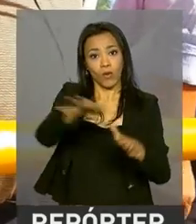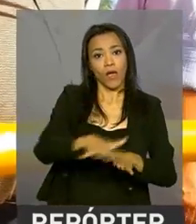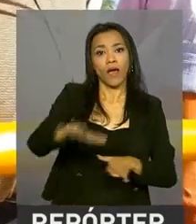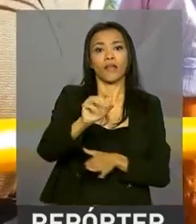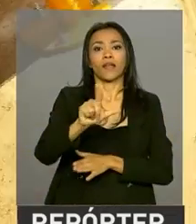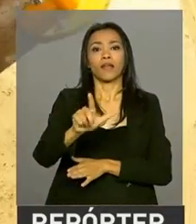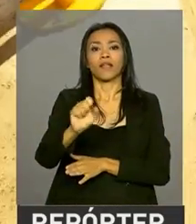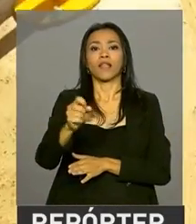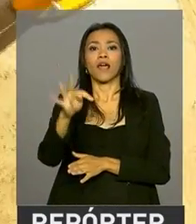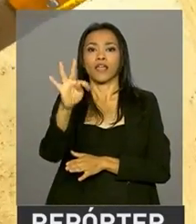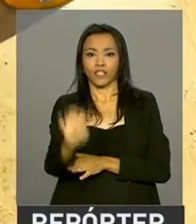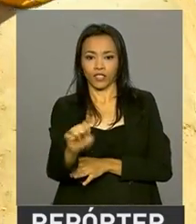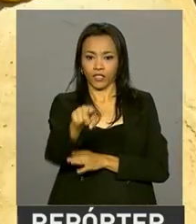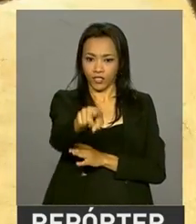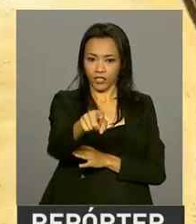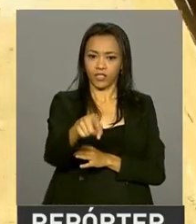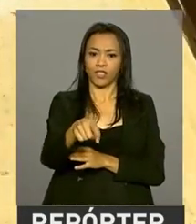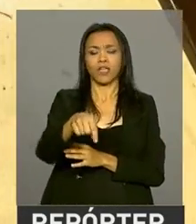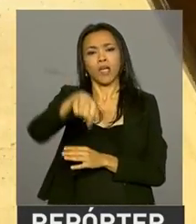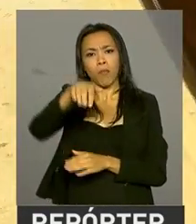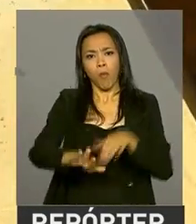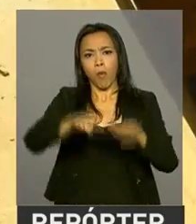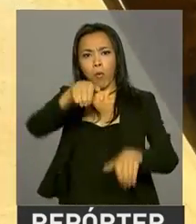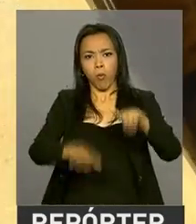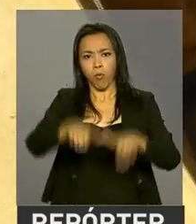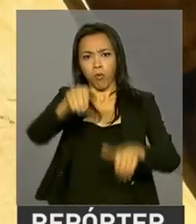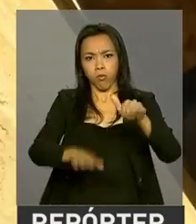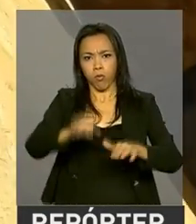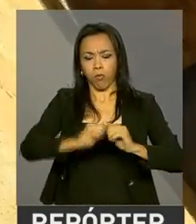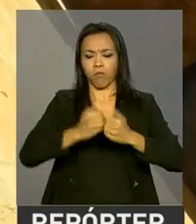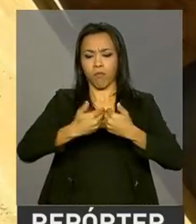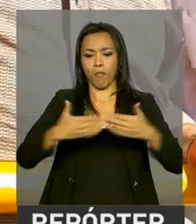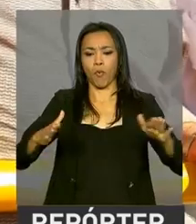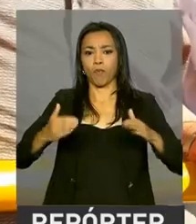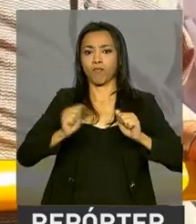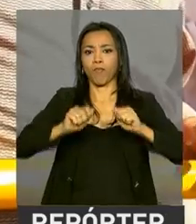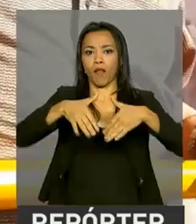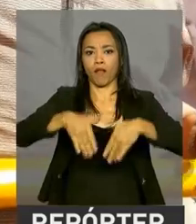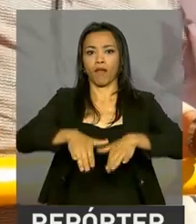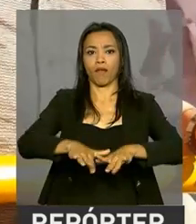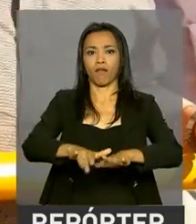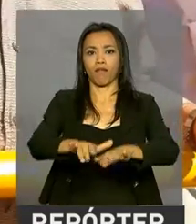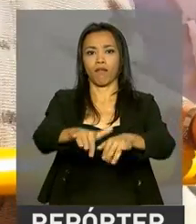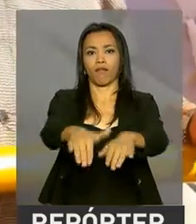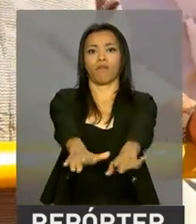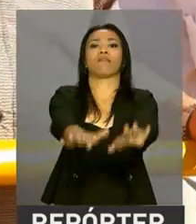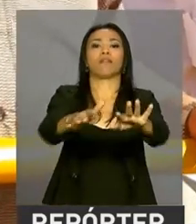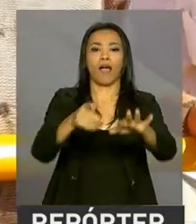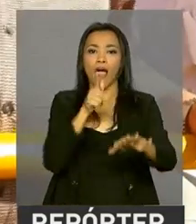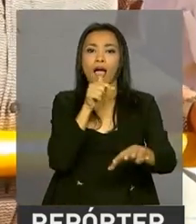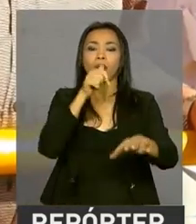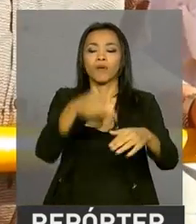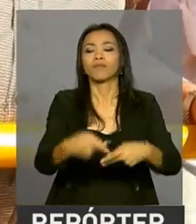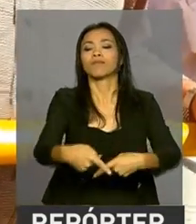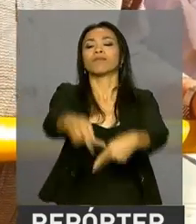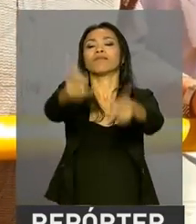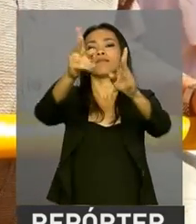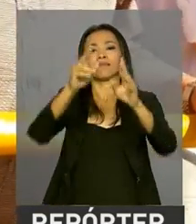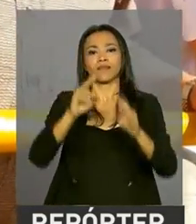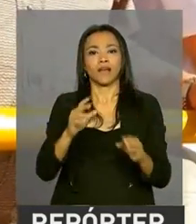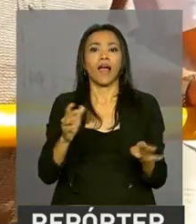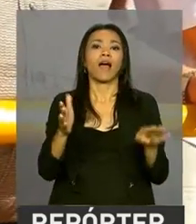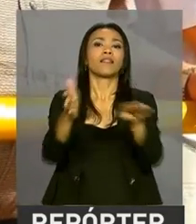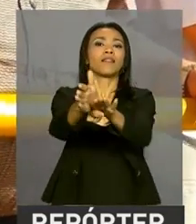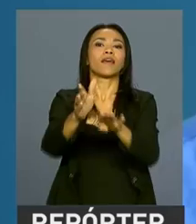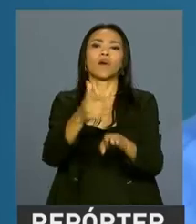de integração, acionando o mecanismo que abriu as comportas do canal em Monteiro, liberando a água até o leito do